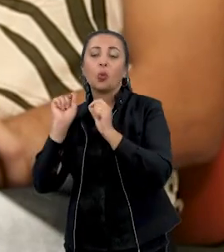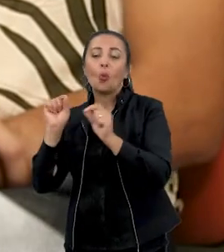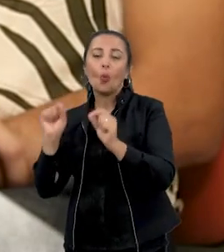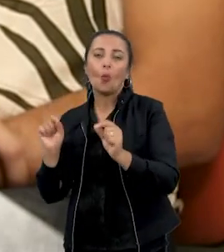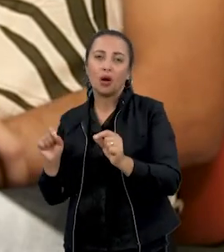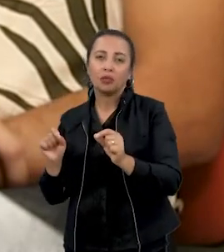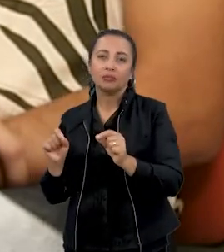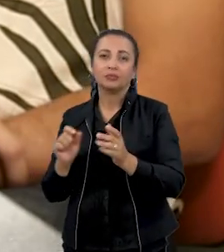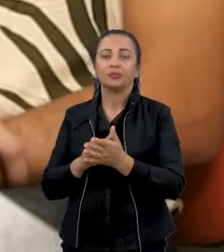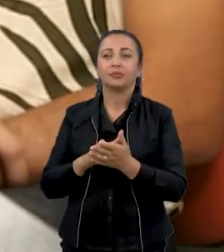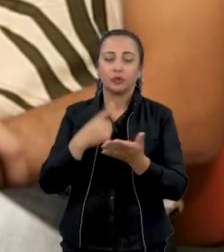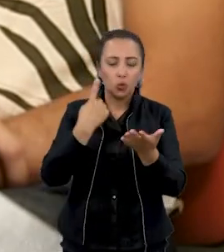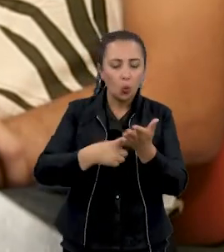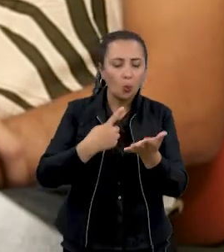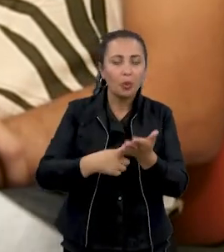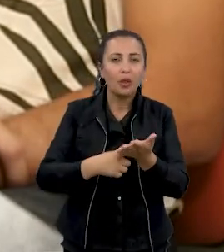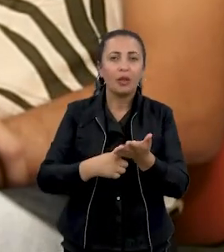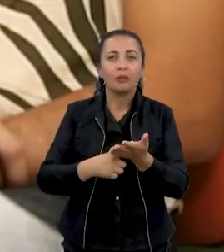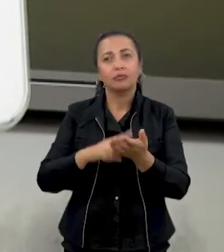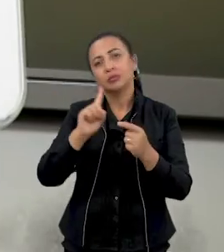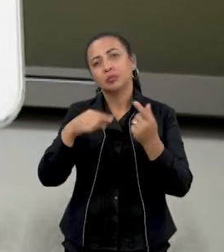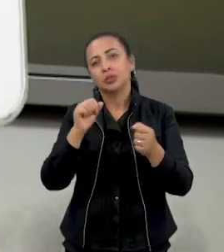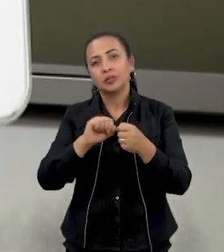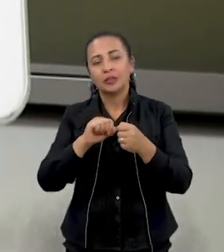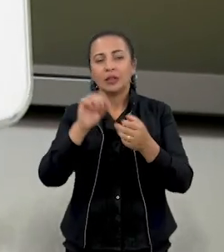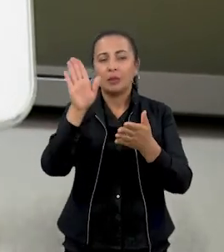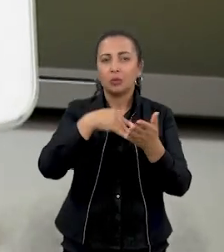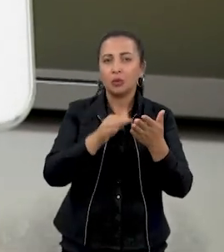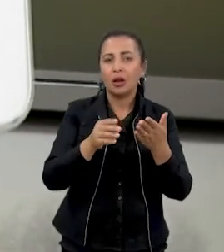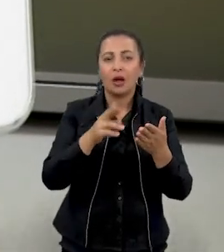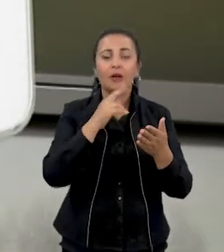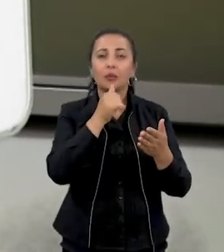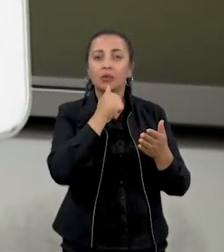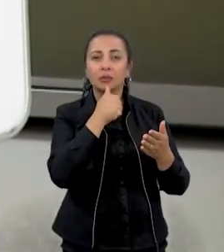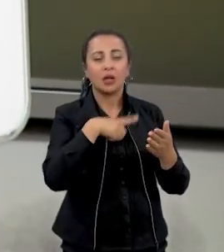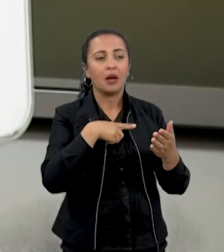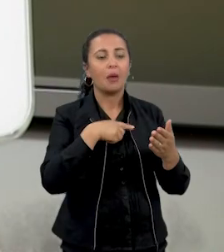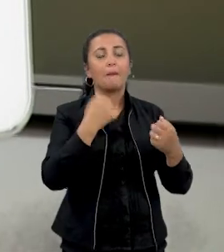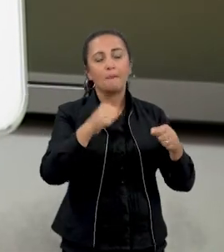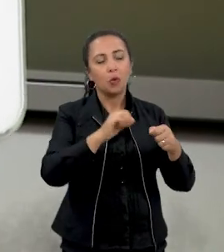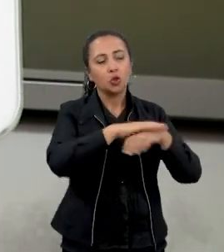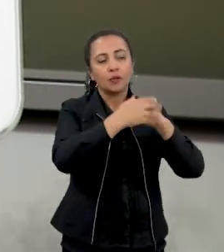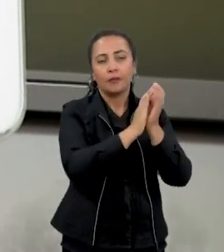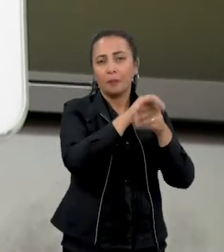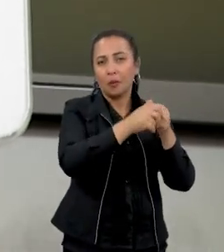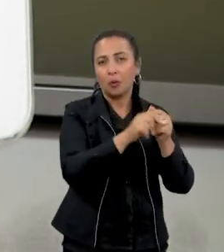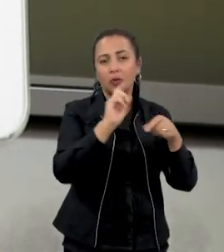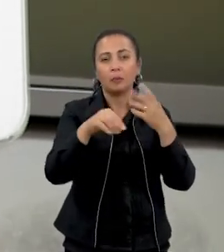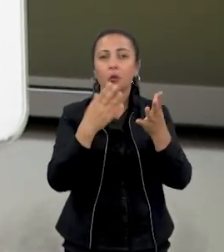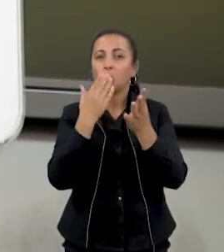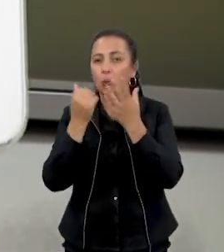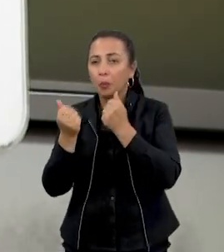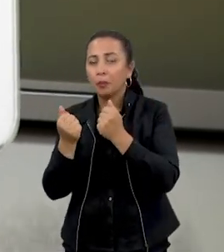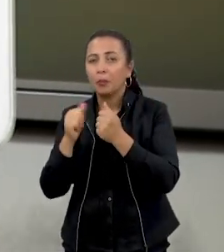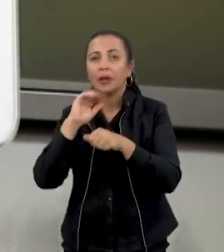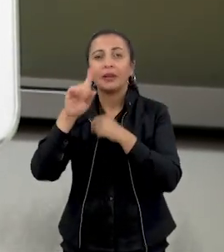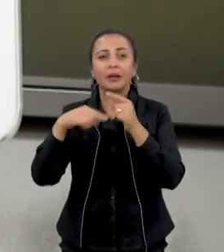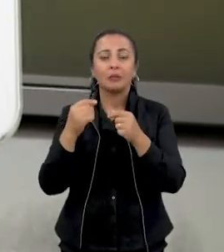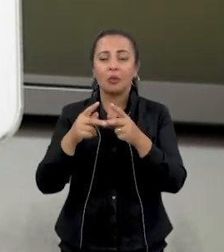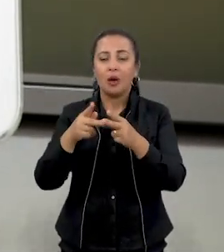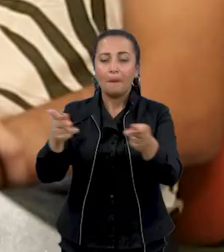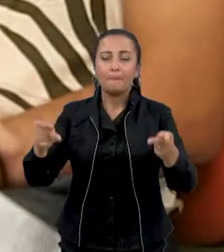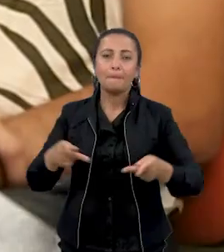fazer, né? Então, além de tomar café da manhã, ela vai ver que pode lavar a mão, e pode comer, e depois lavar os